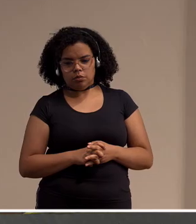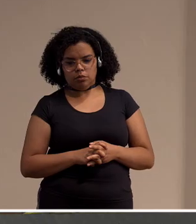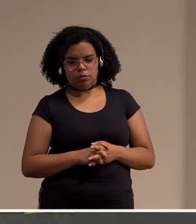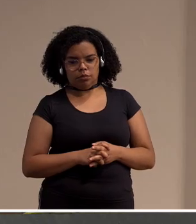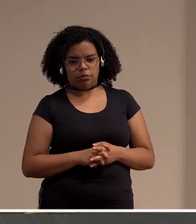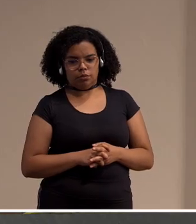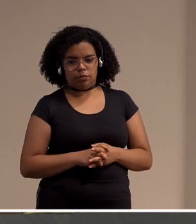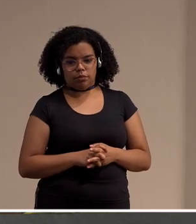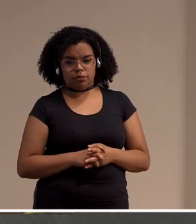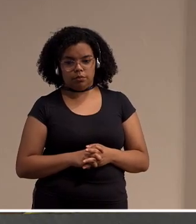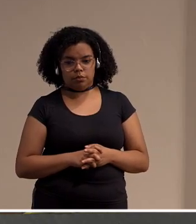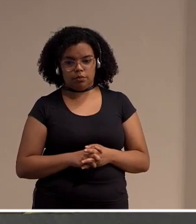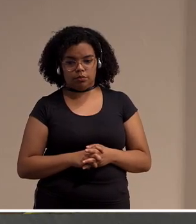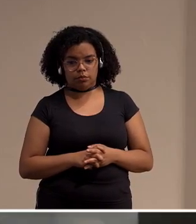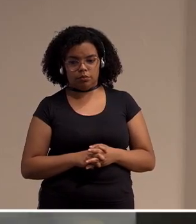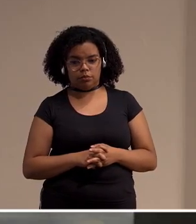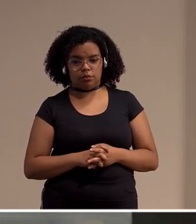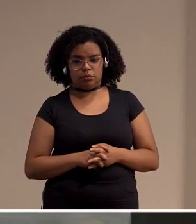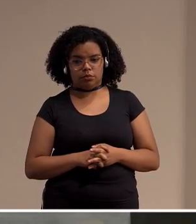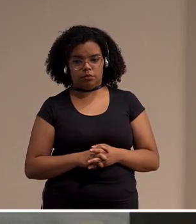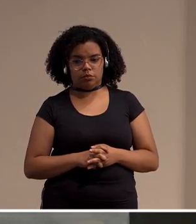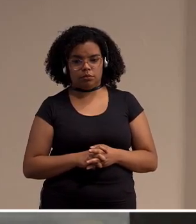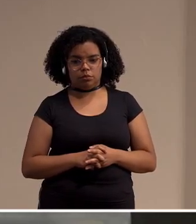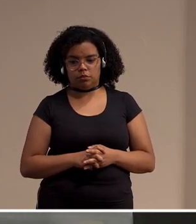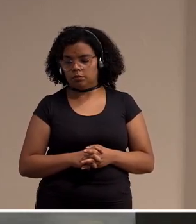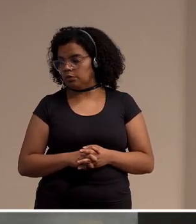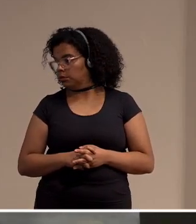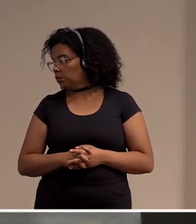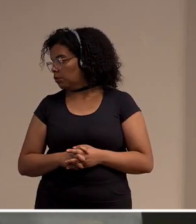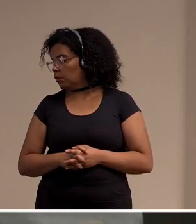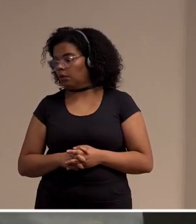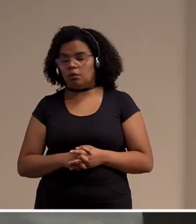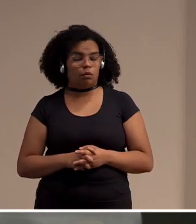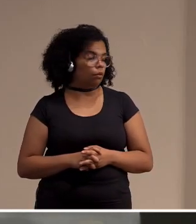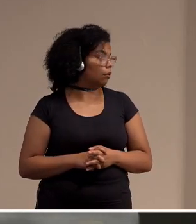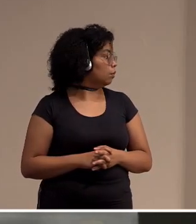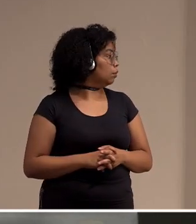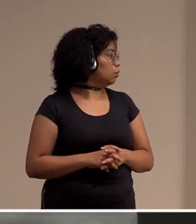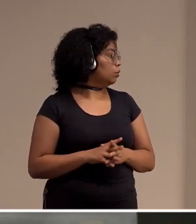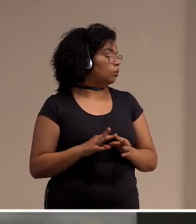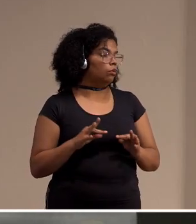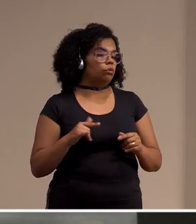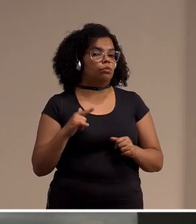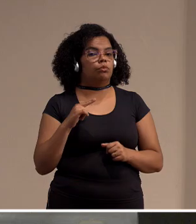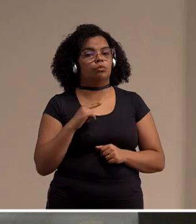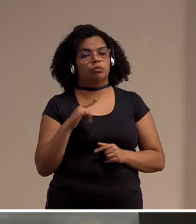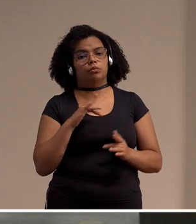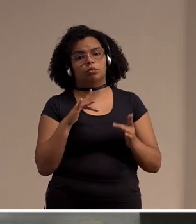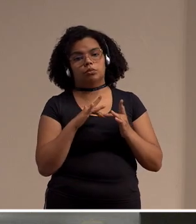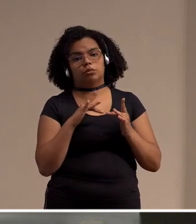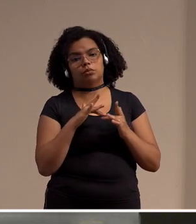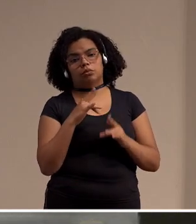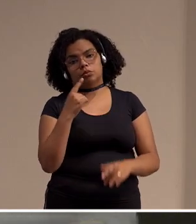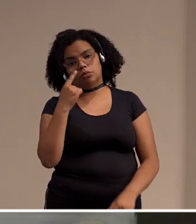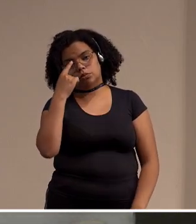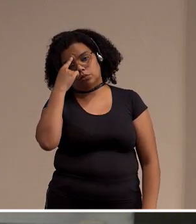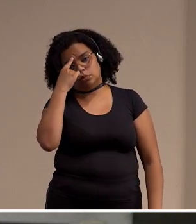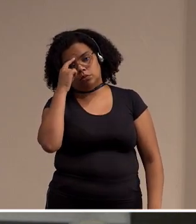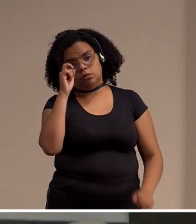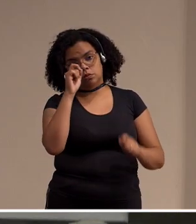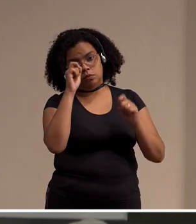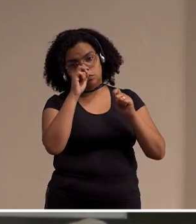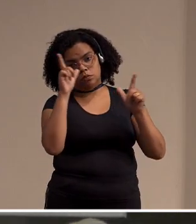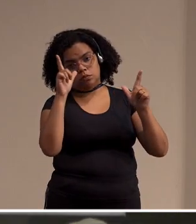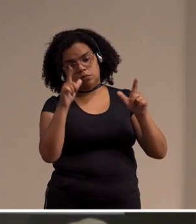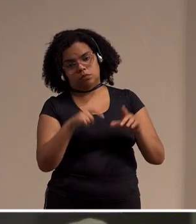Verne escrevia seus livros de ficção científica, mas todos tinham um sentido moral de alerta, né?